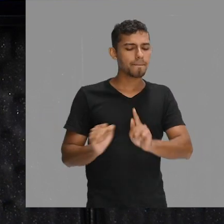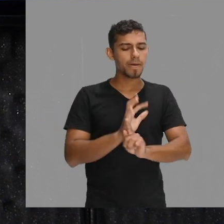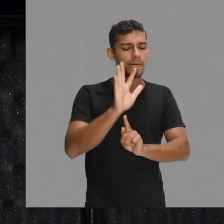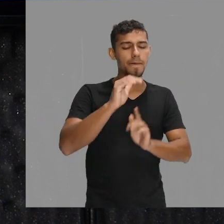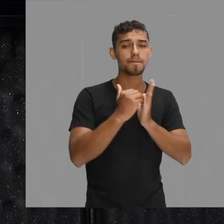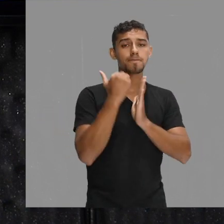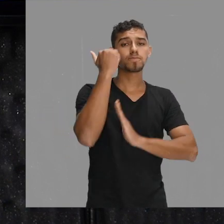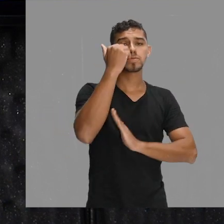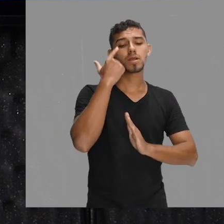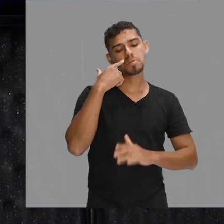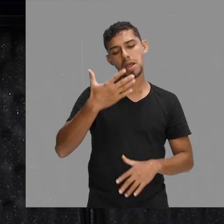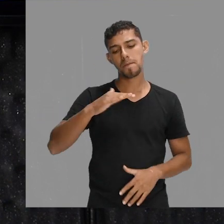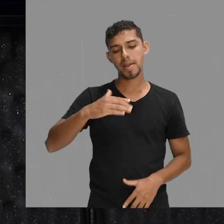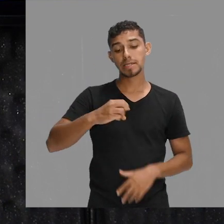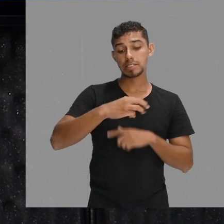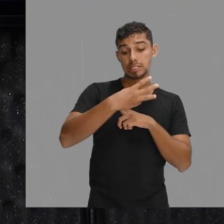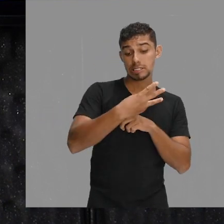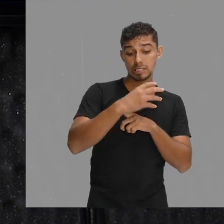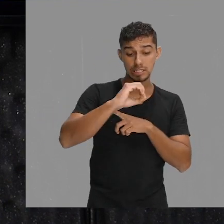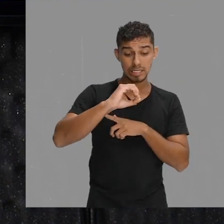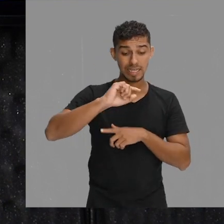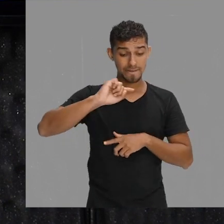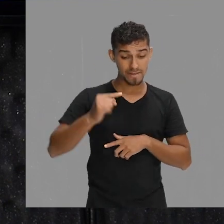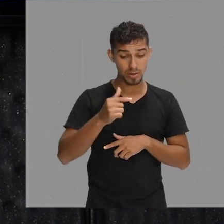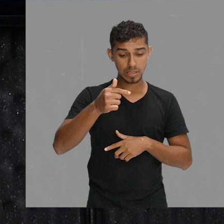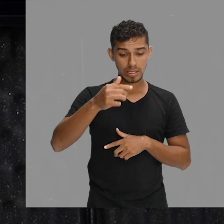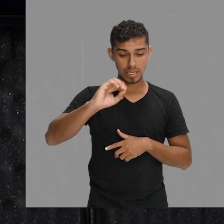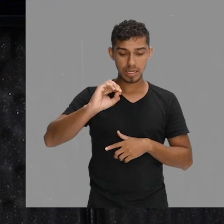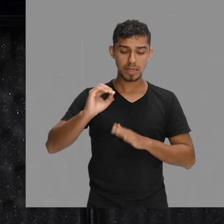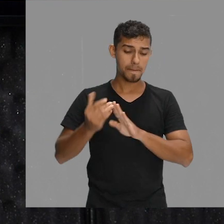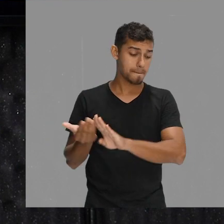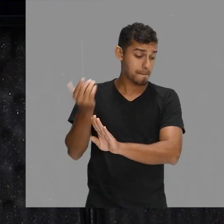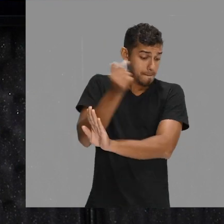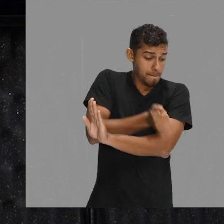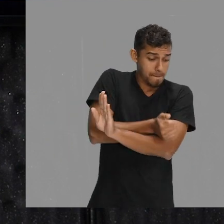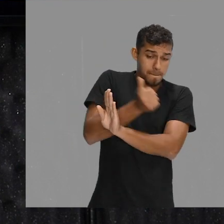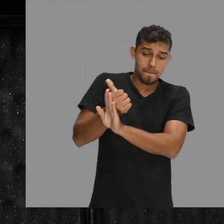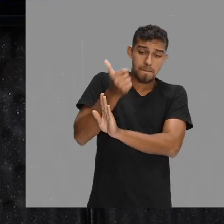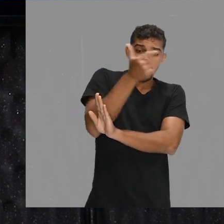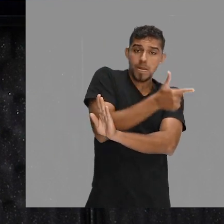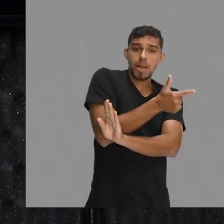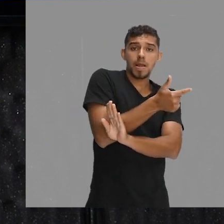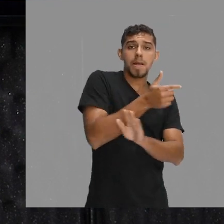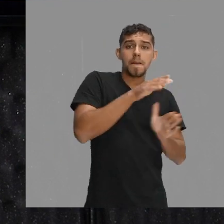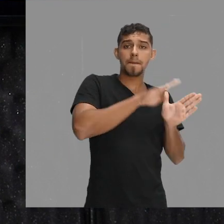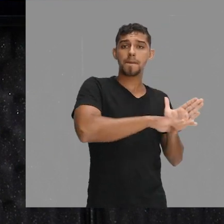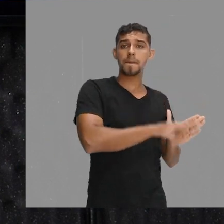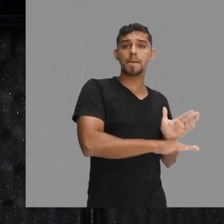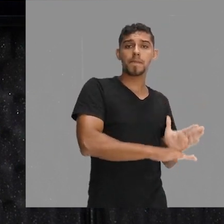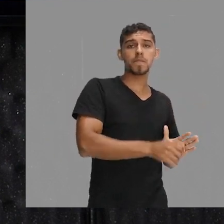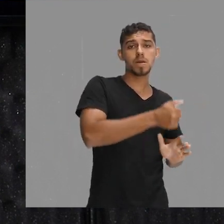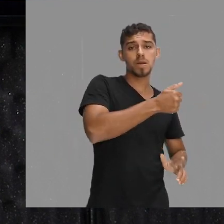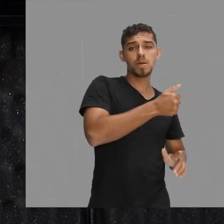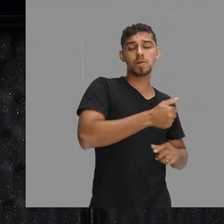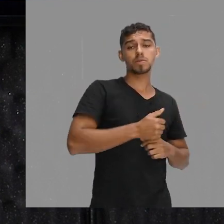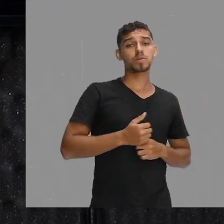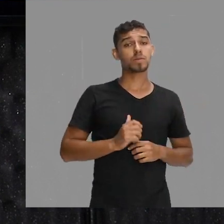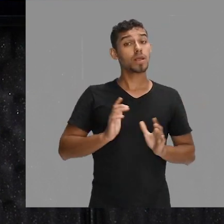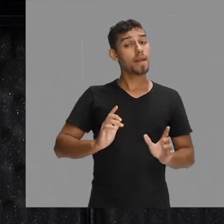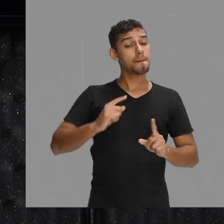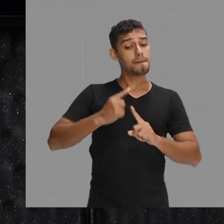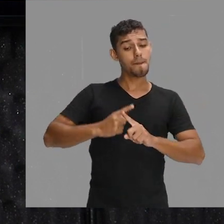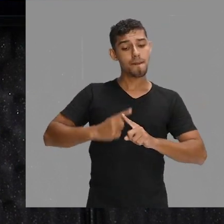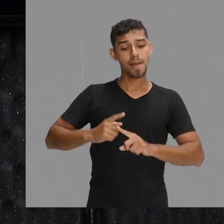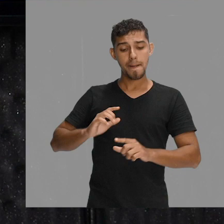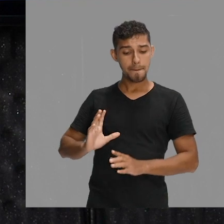vamos obter 30,70, menor do que a anterior. Por quê? Porque eu adicionei mais